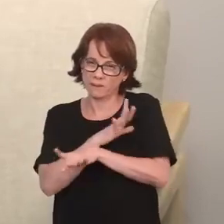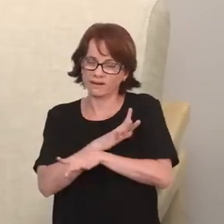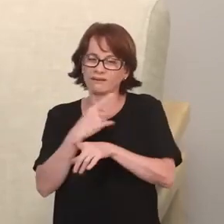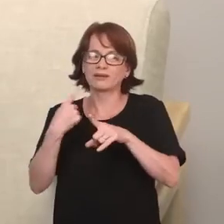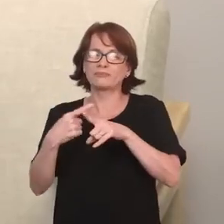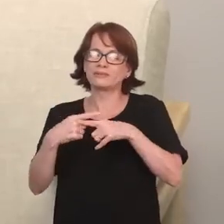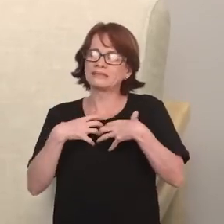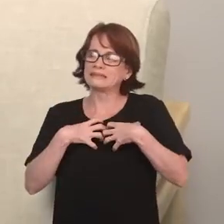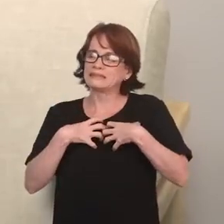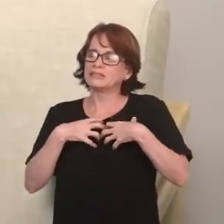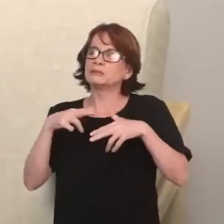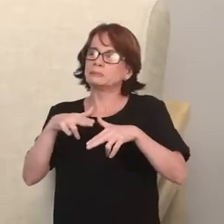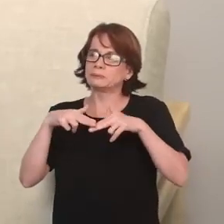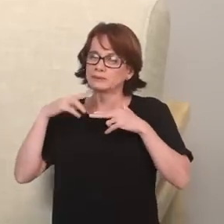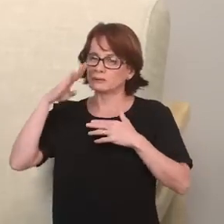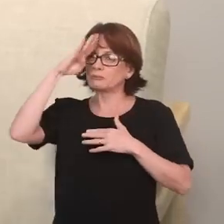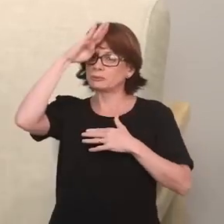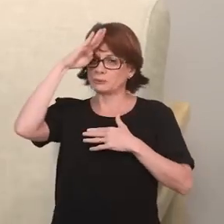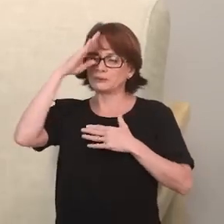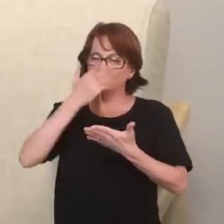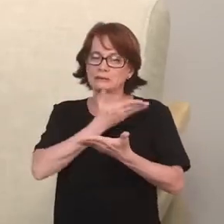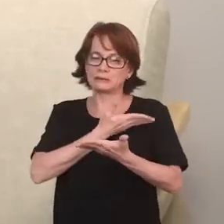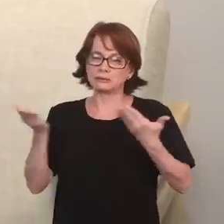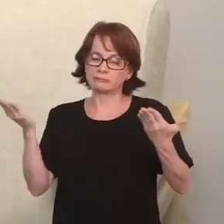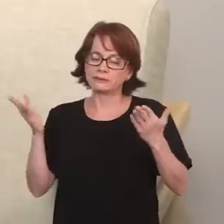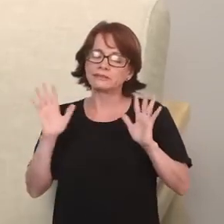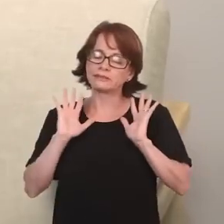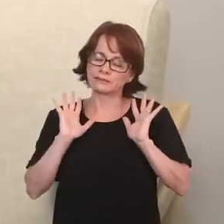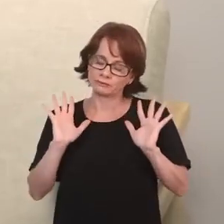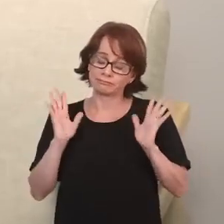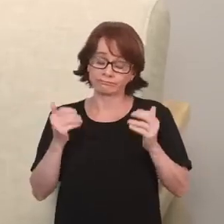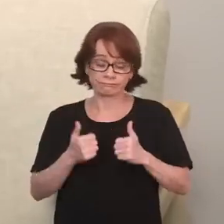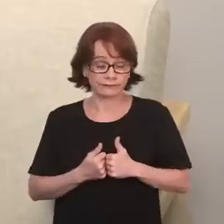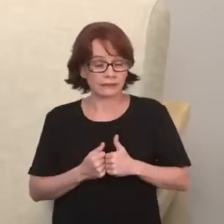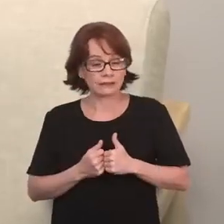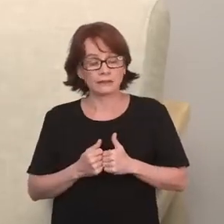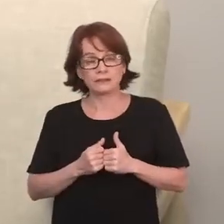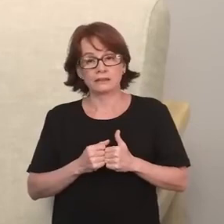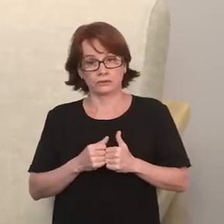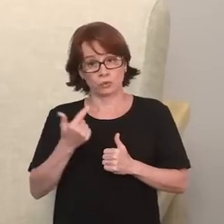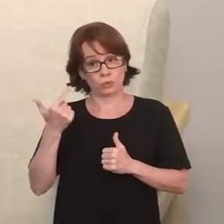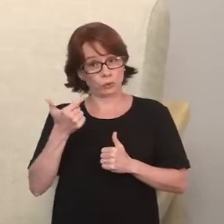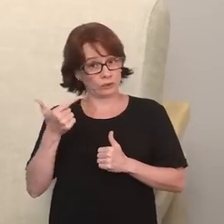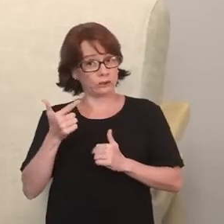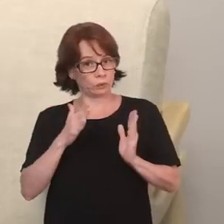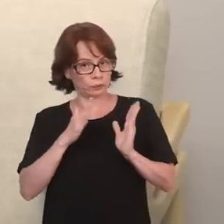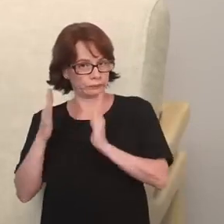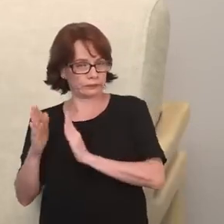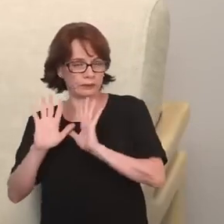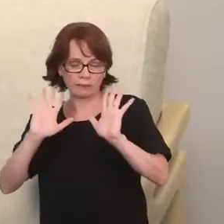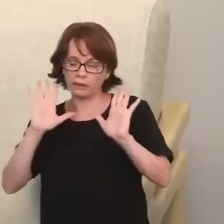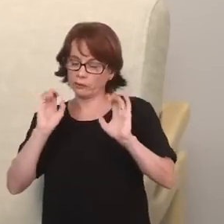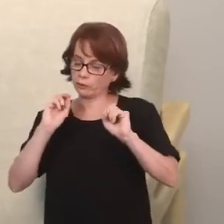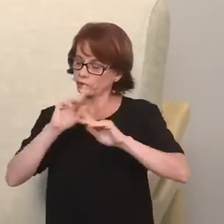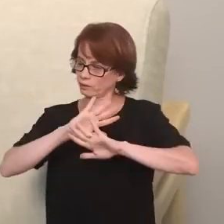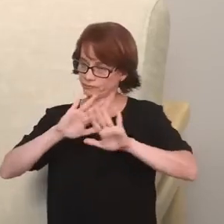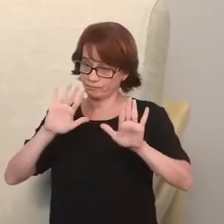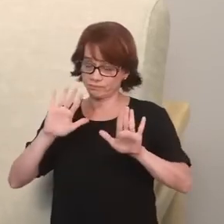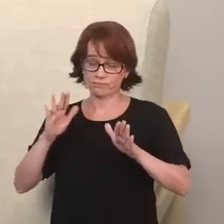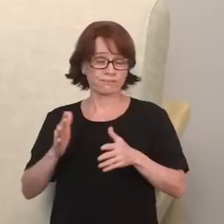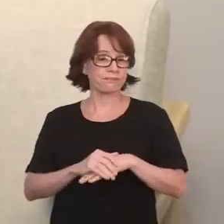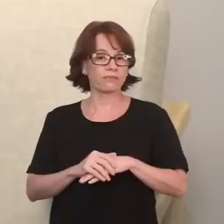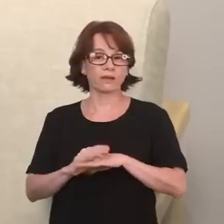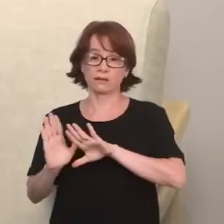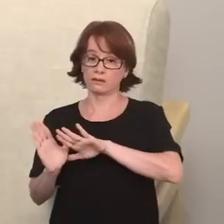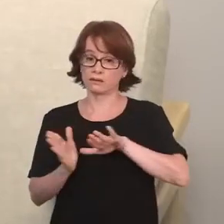aquele dia, né, e depois acabou não sendo eleito no segundo turno. Agora vamos deixar isso para lá, né? Não